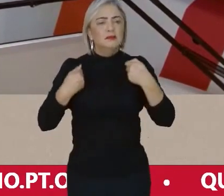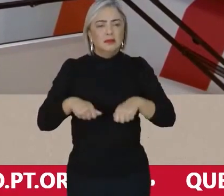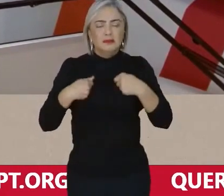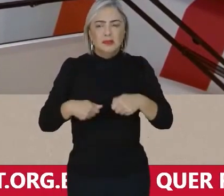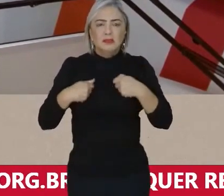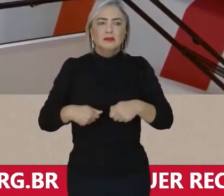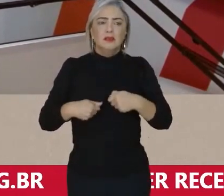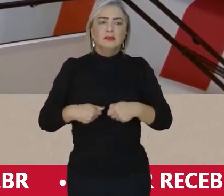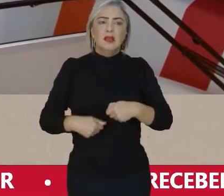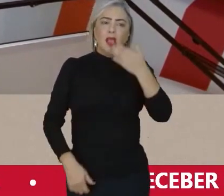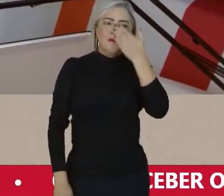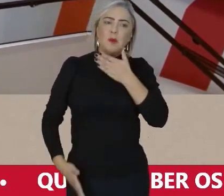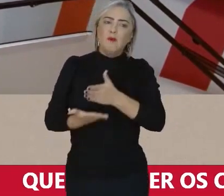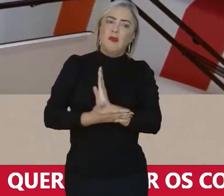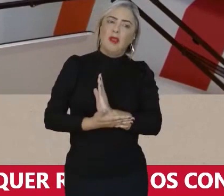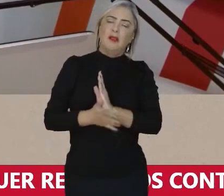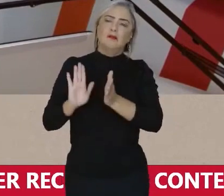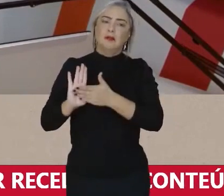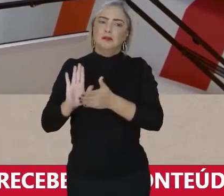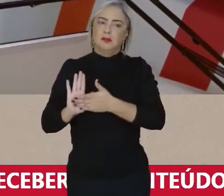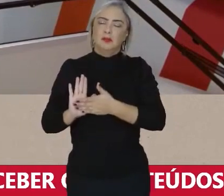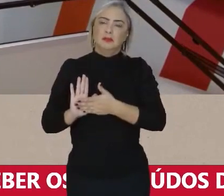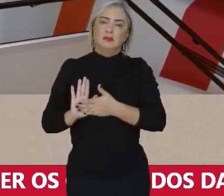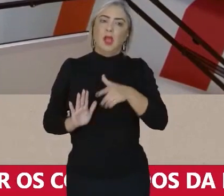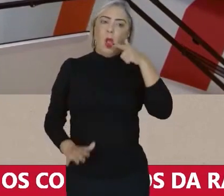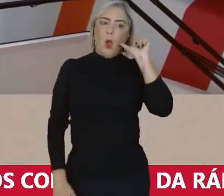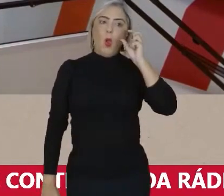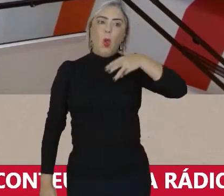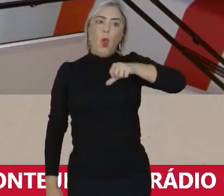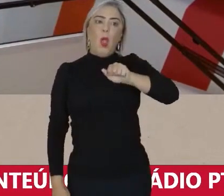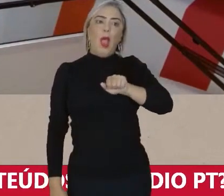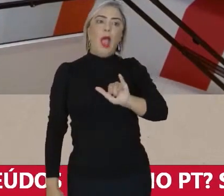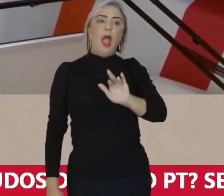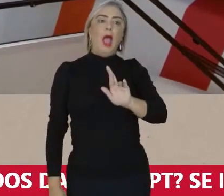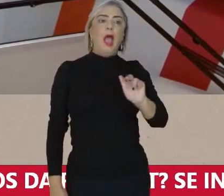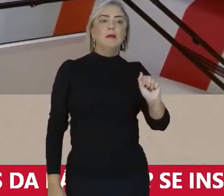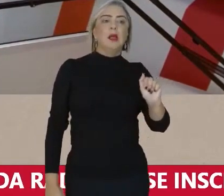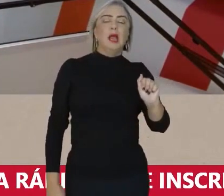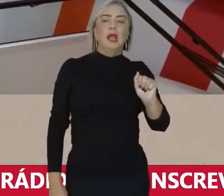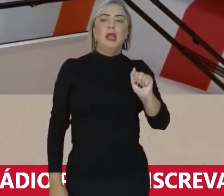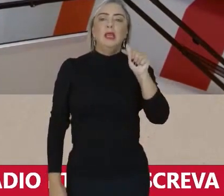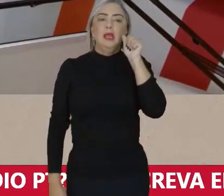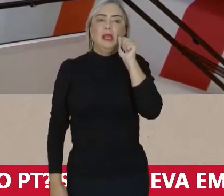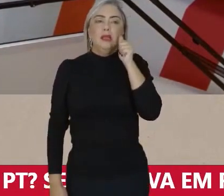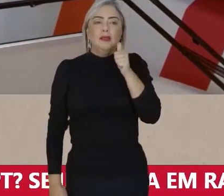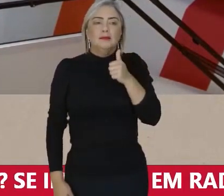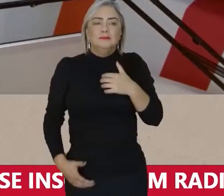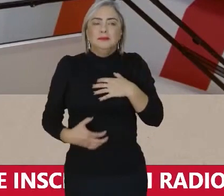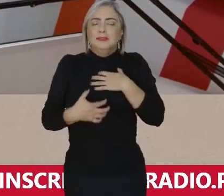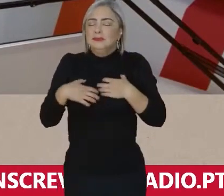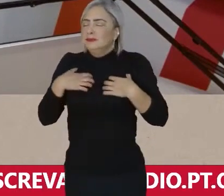necessário aprovar essas matérias, né? Ontem, por exemplo, a Mayra falou sobre o drama das